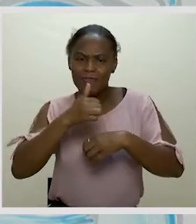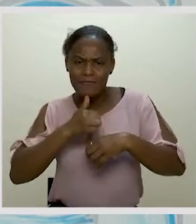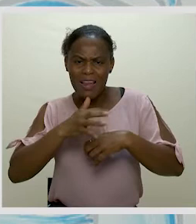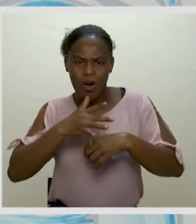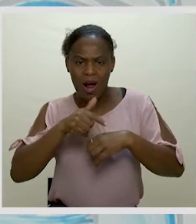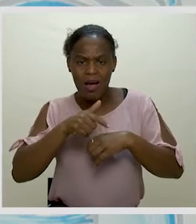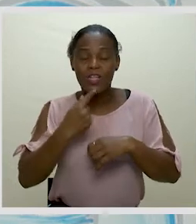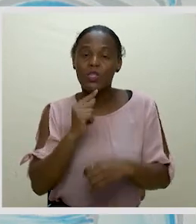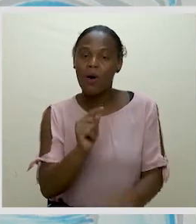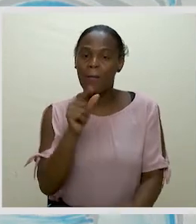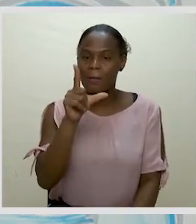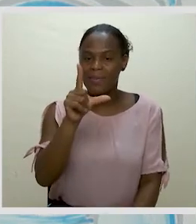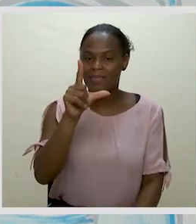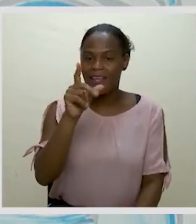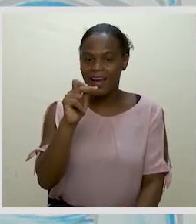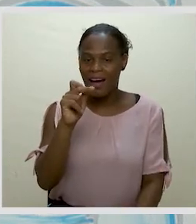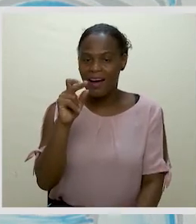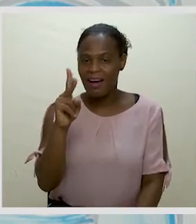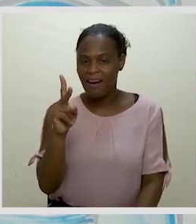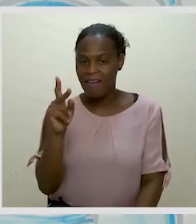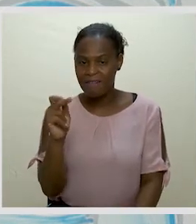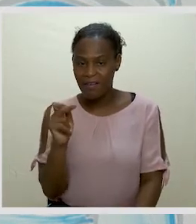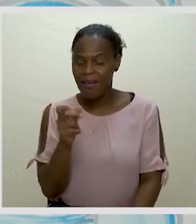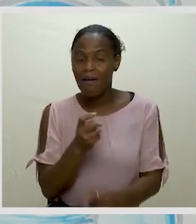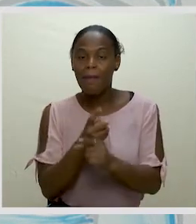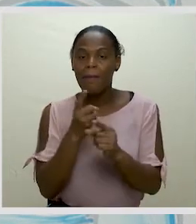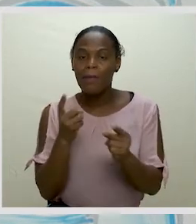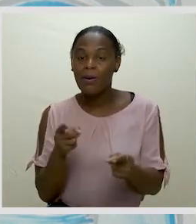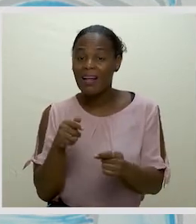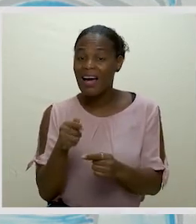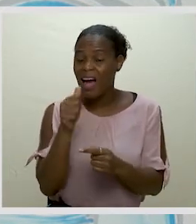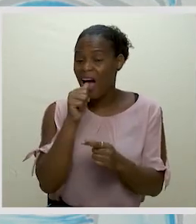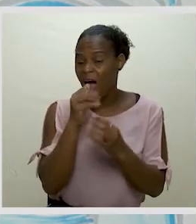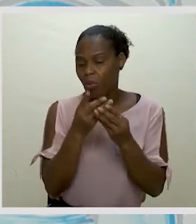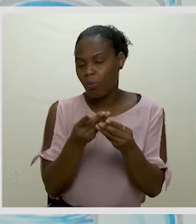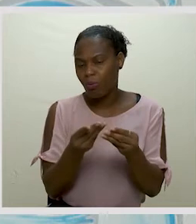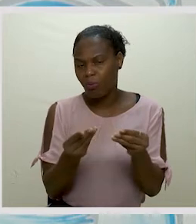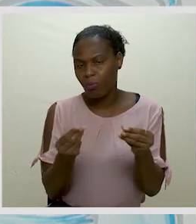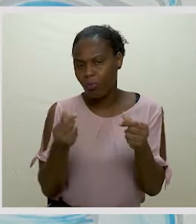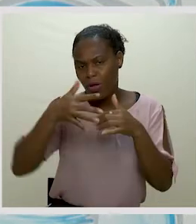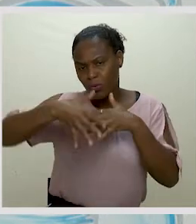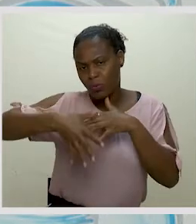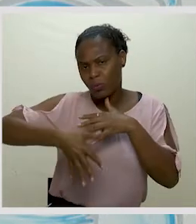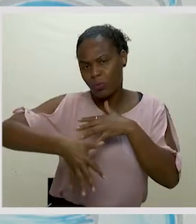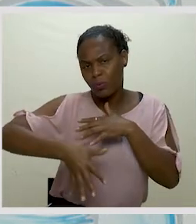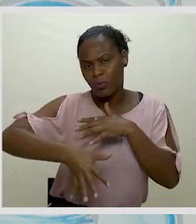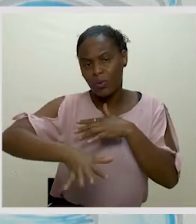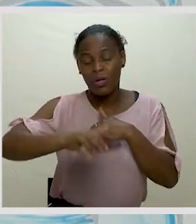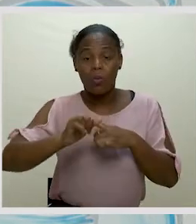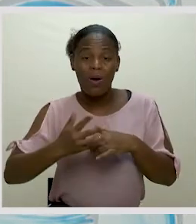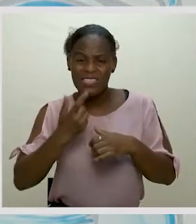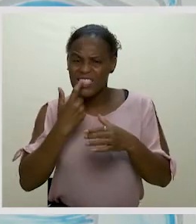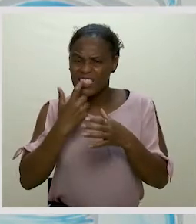laranja, vermelha, então chamamos de lava, né, porque está praticamente no estado líquido. Quando não está no estado